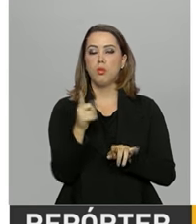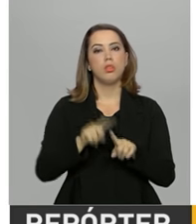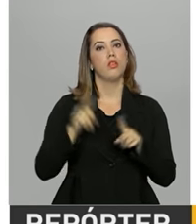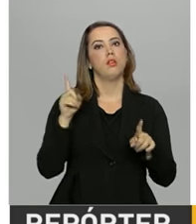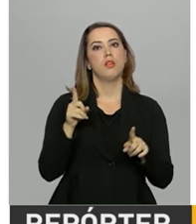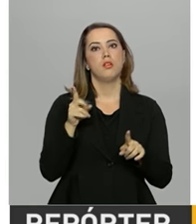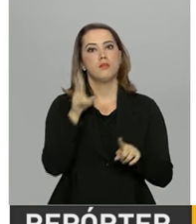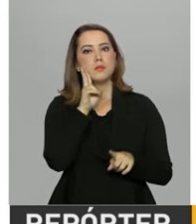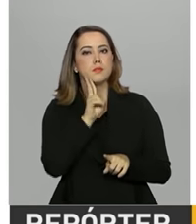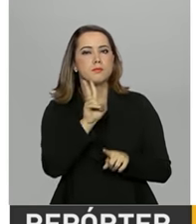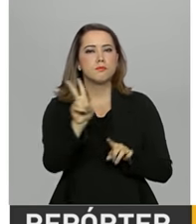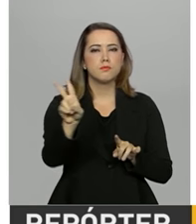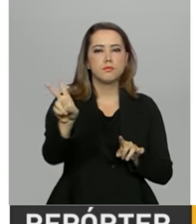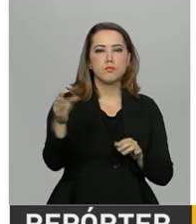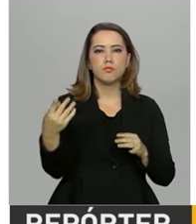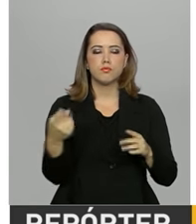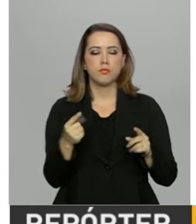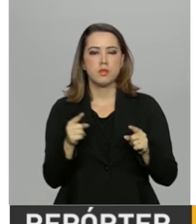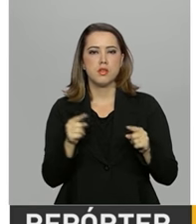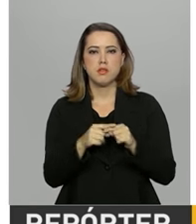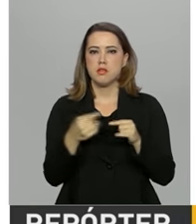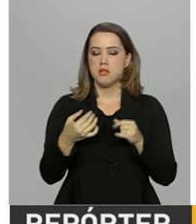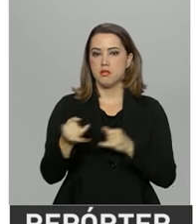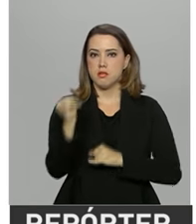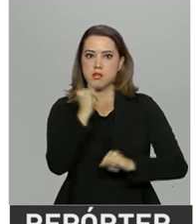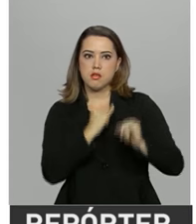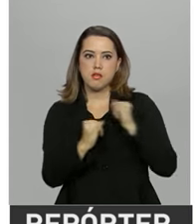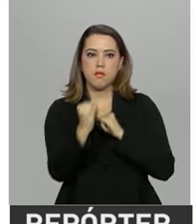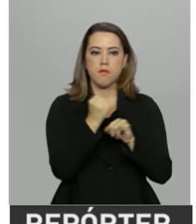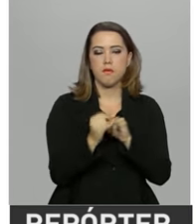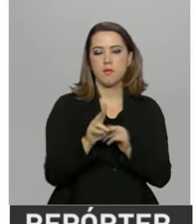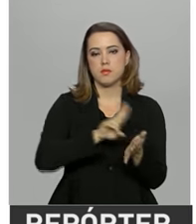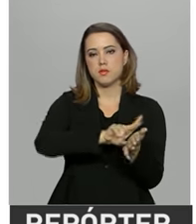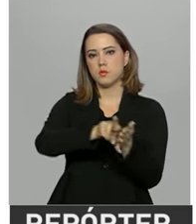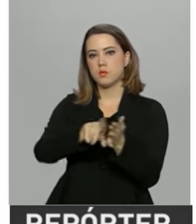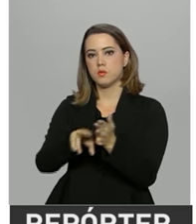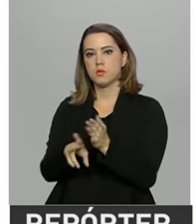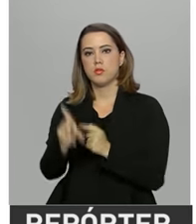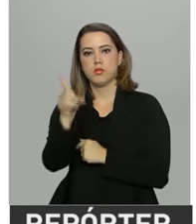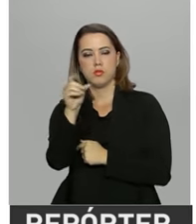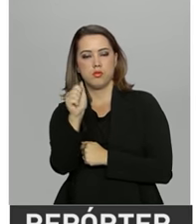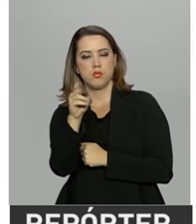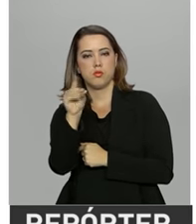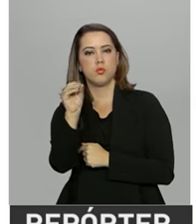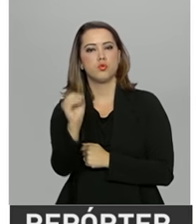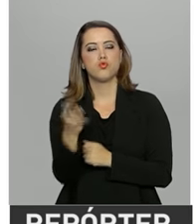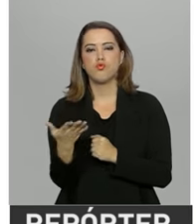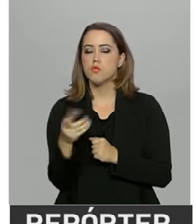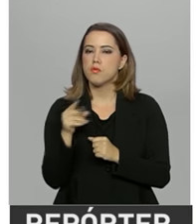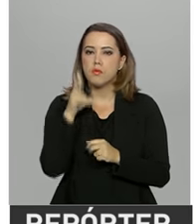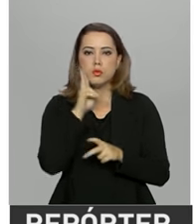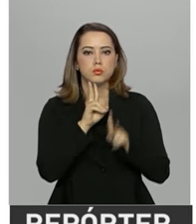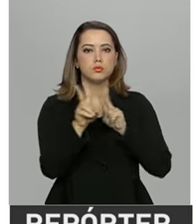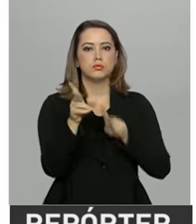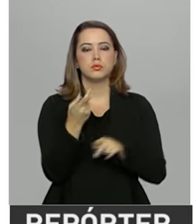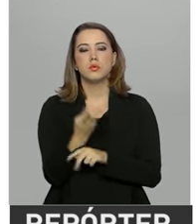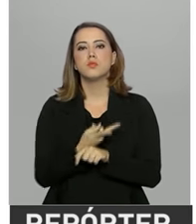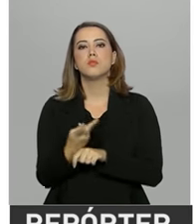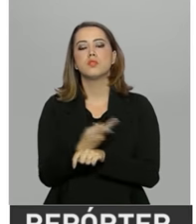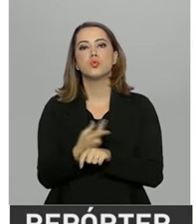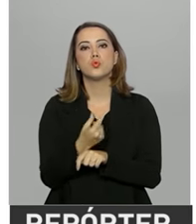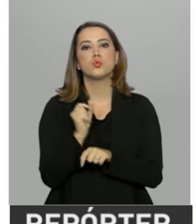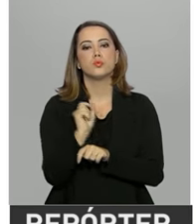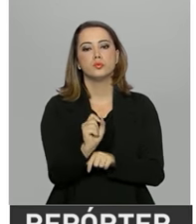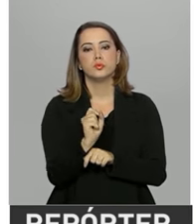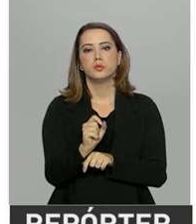comando para cruzar informações de diversas bases de dados um baita auxílio para desvendar os rastros e